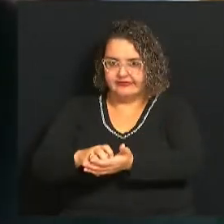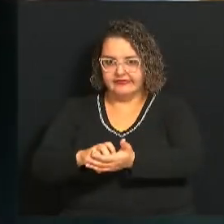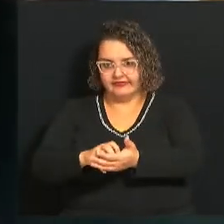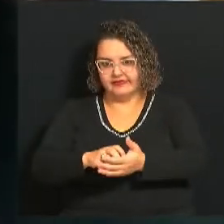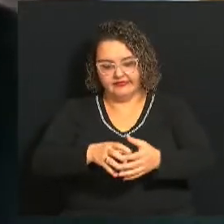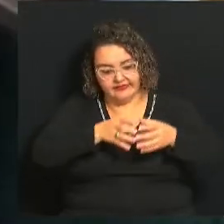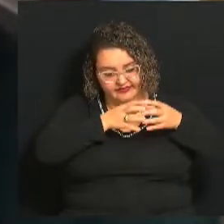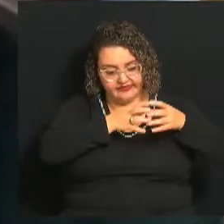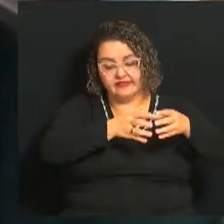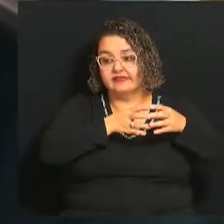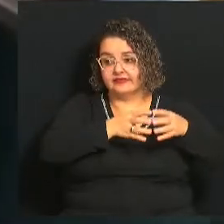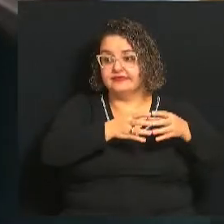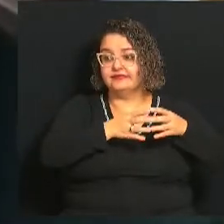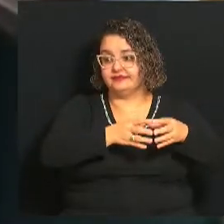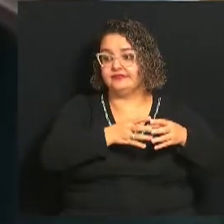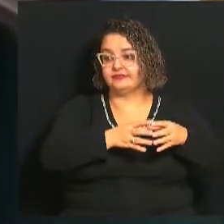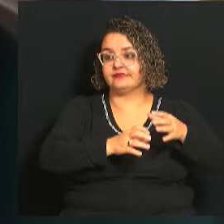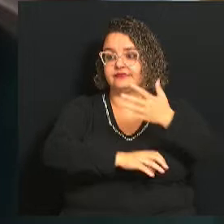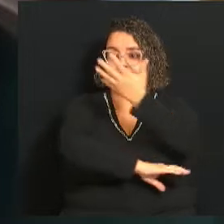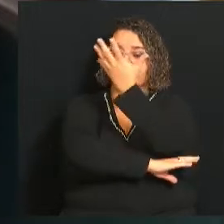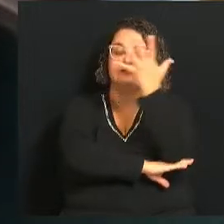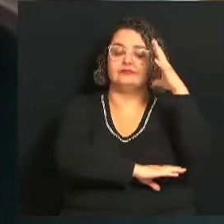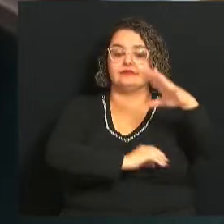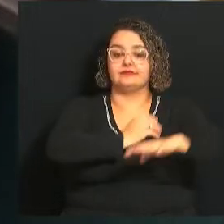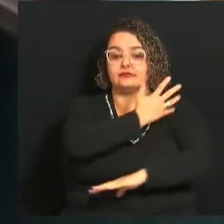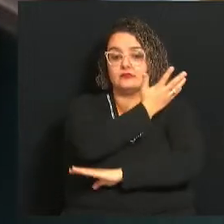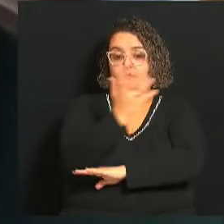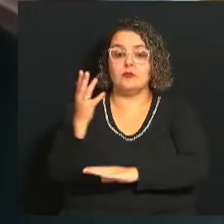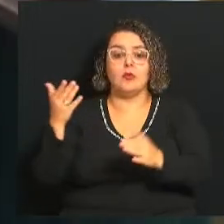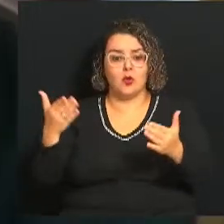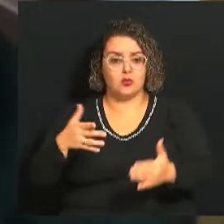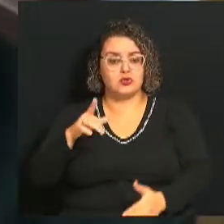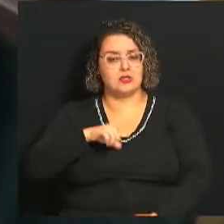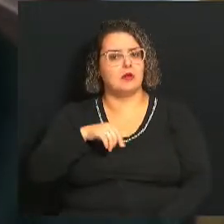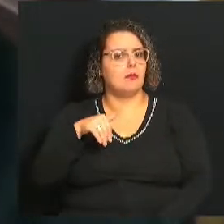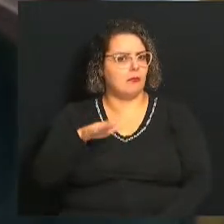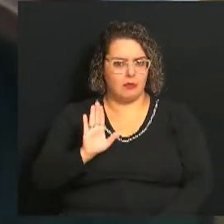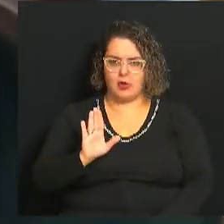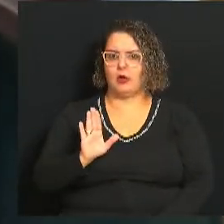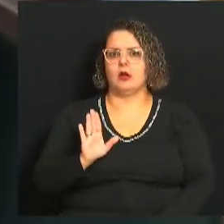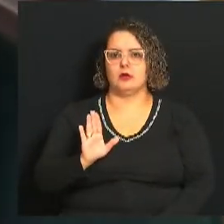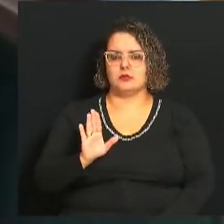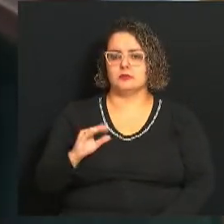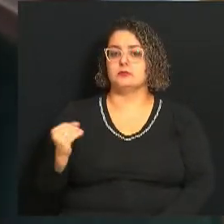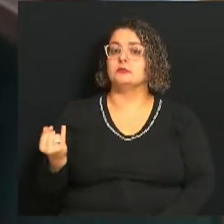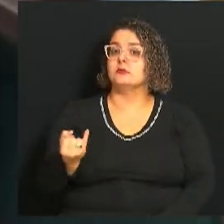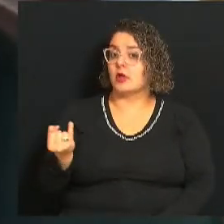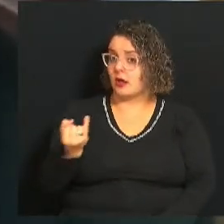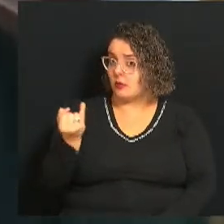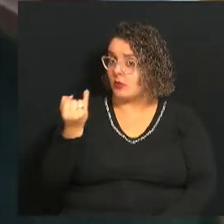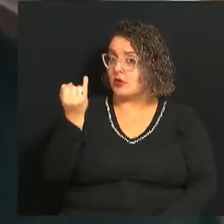porque elas têm, hoje, mais do que nunca, uma importância